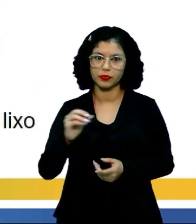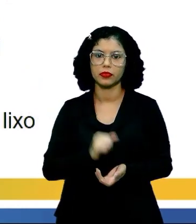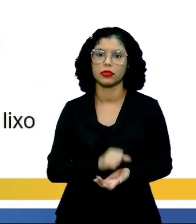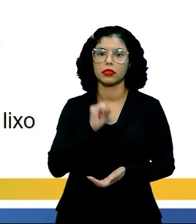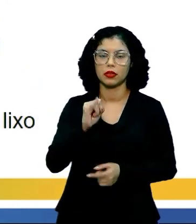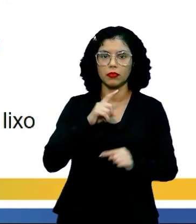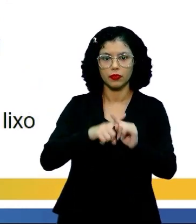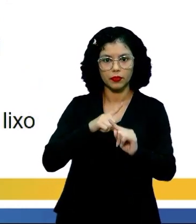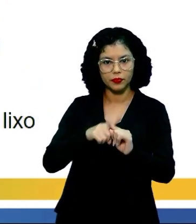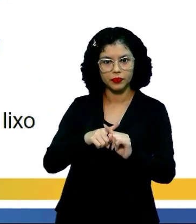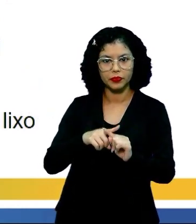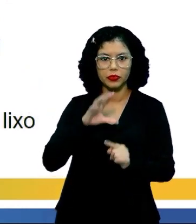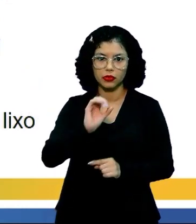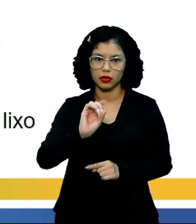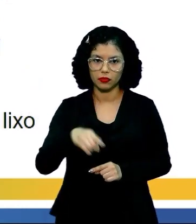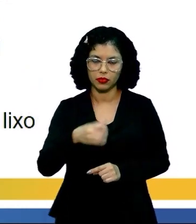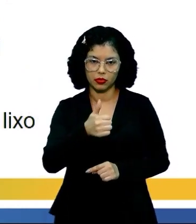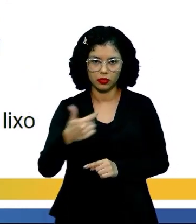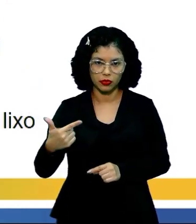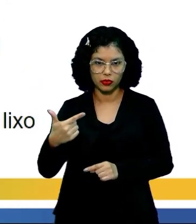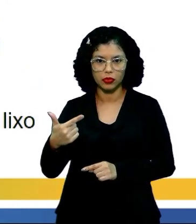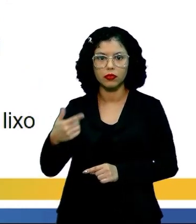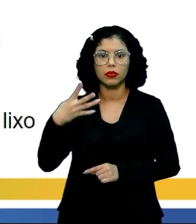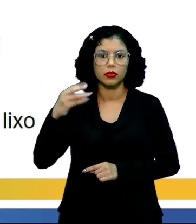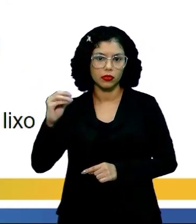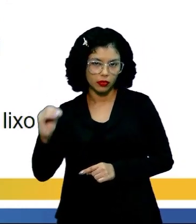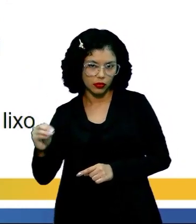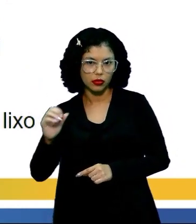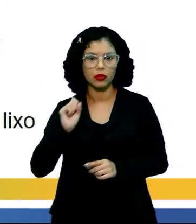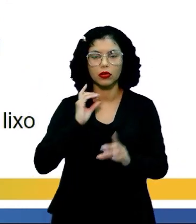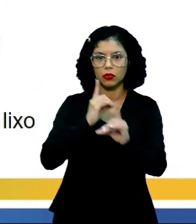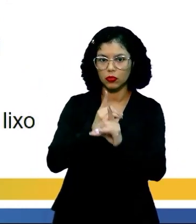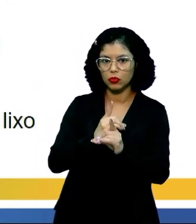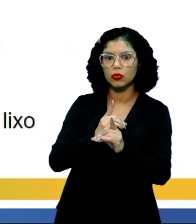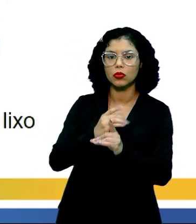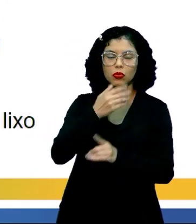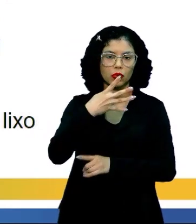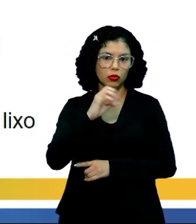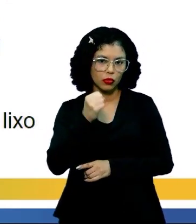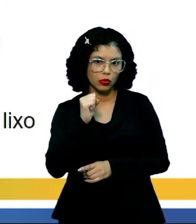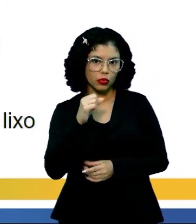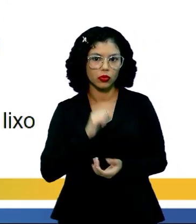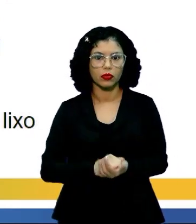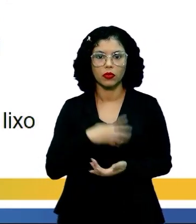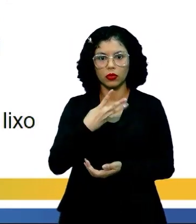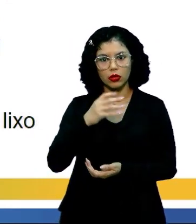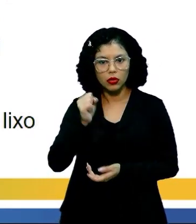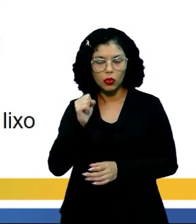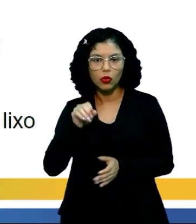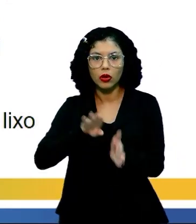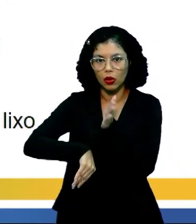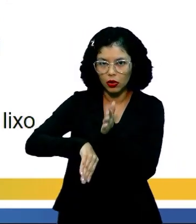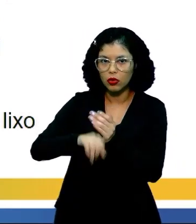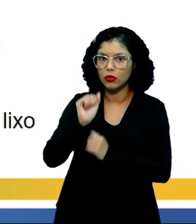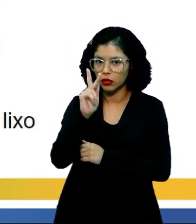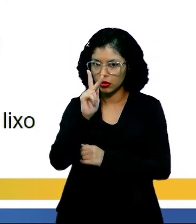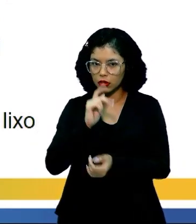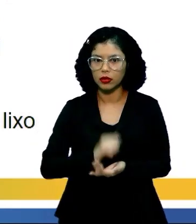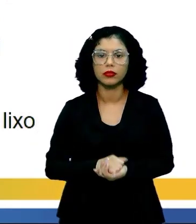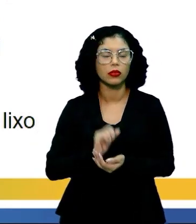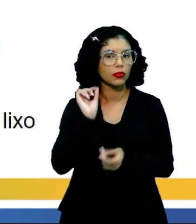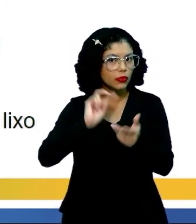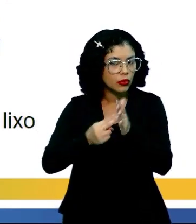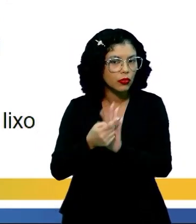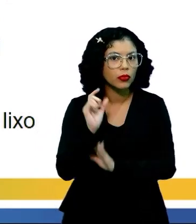Se multiplicarmos 0,12 vezes 400, eu encontro 48. 48 é o desconto, correto? O